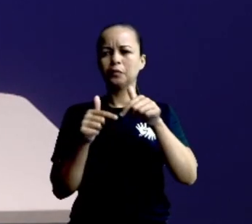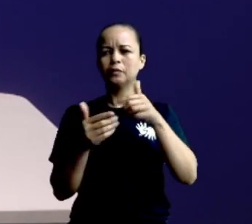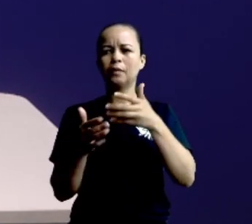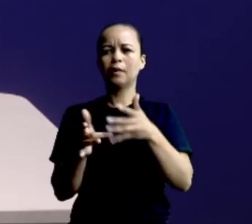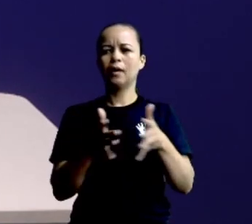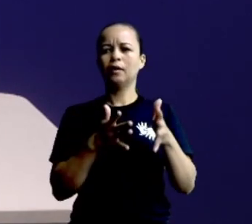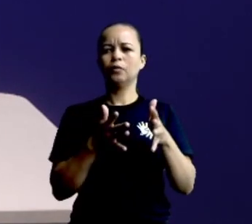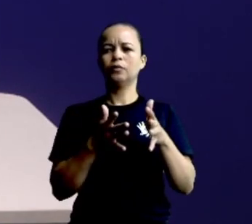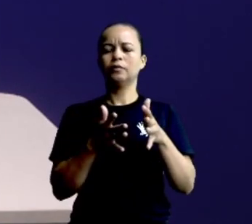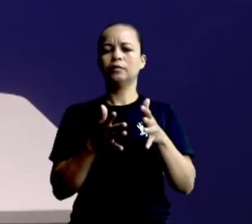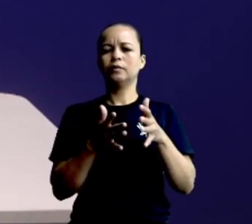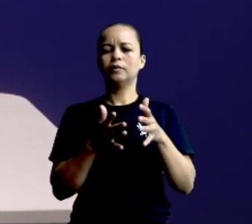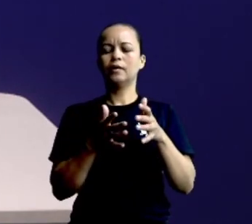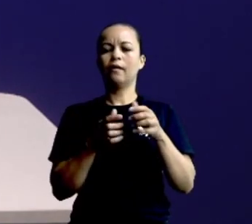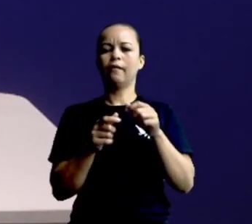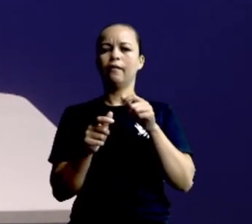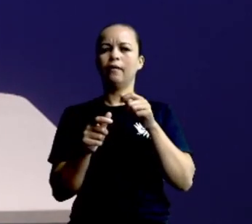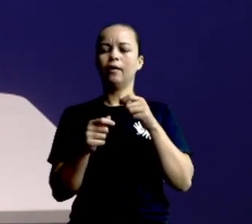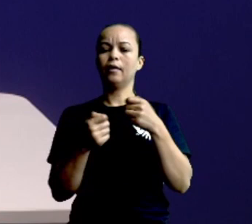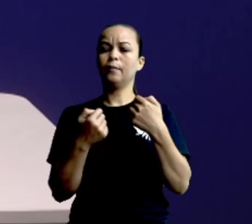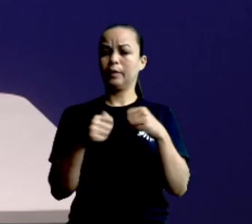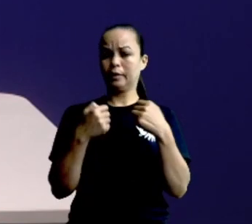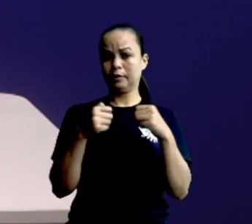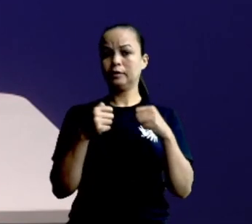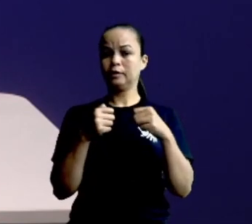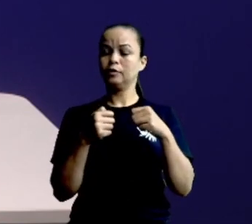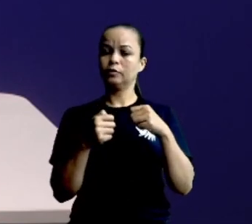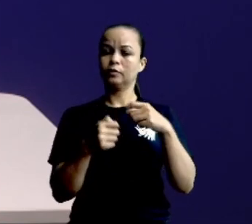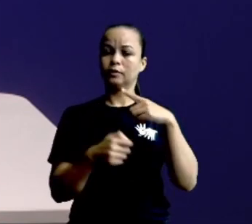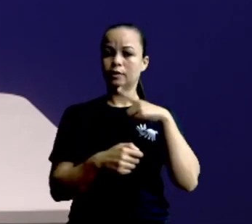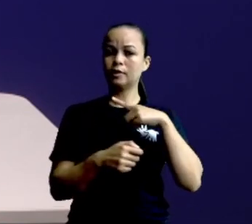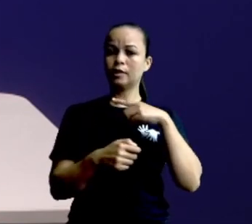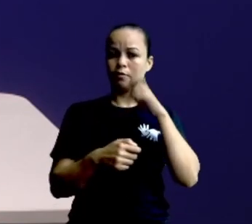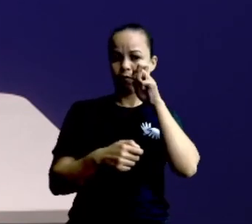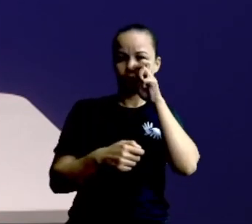certo? Para realizar um trabalho, eu vou ter que aplicar uma certa força.